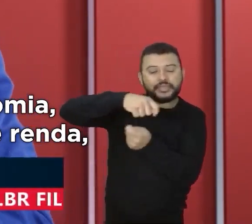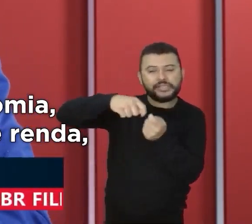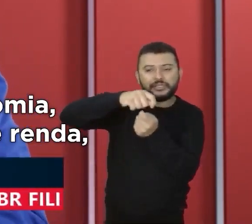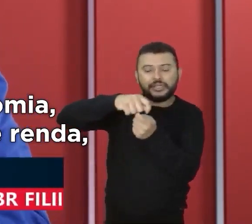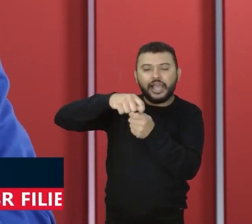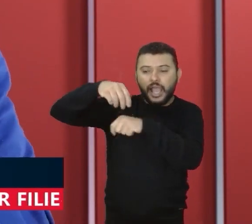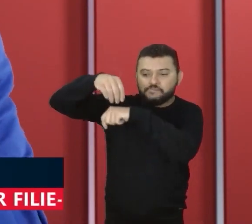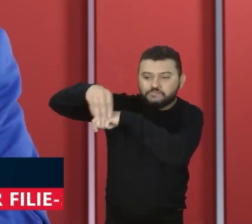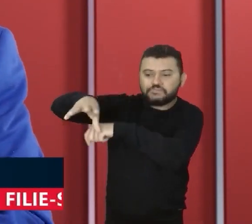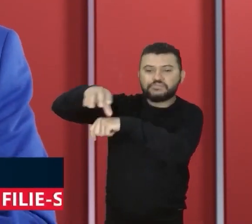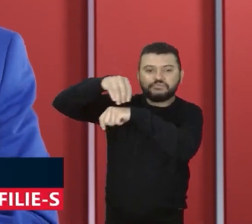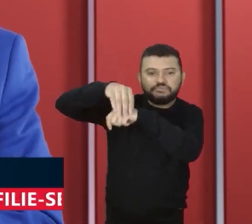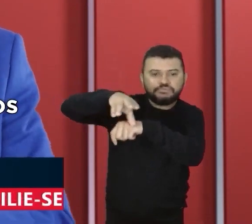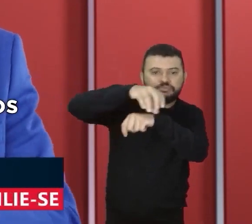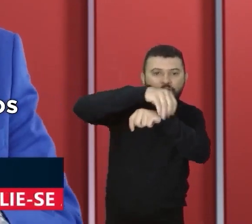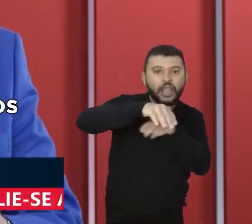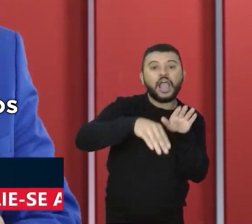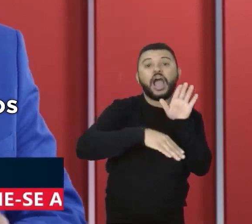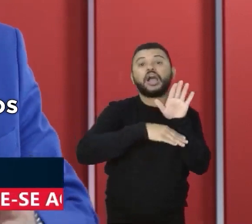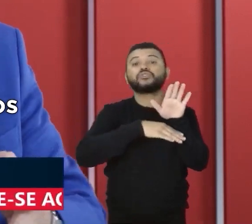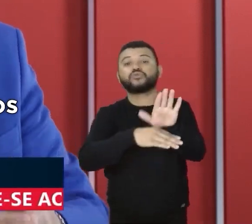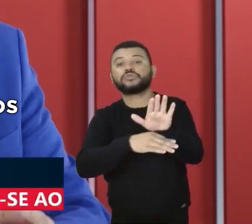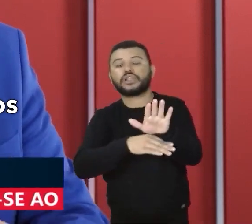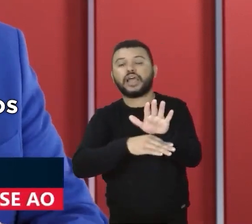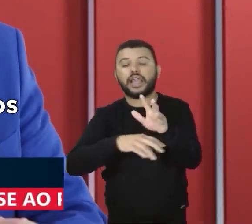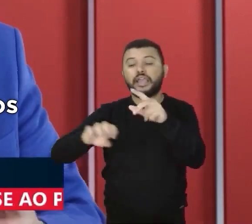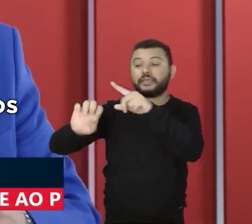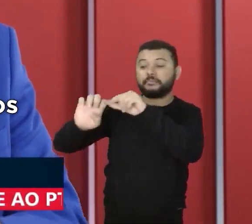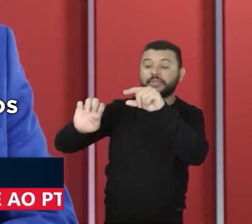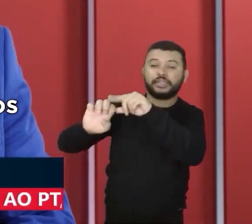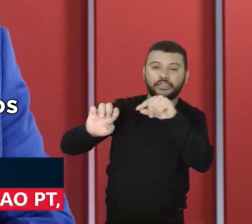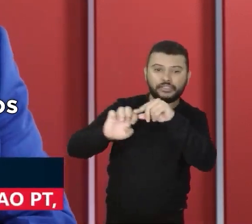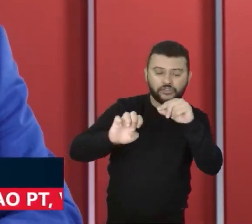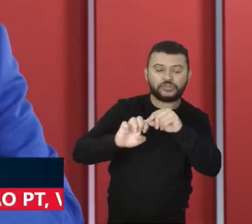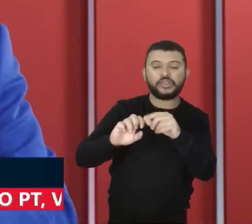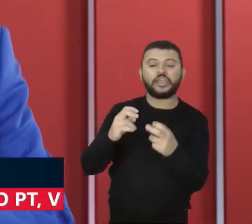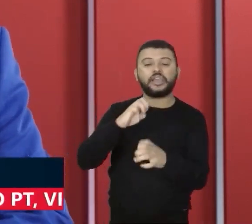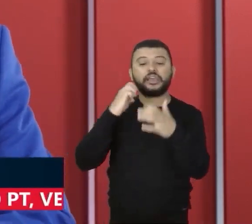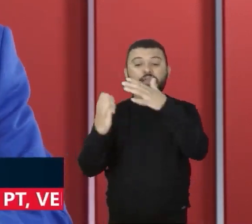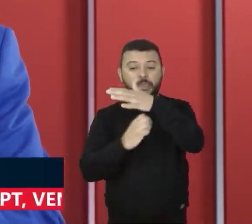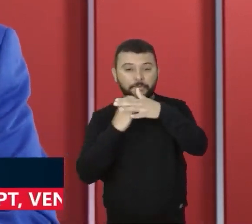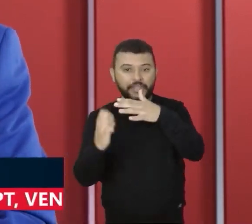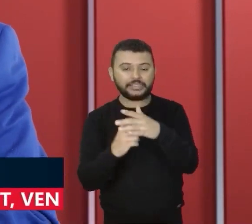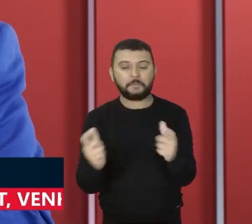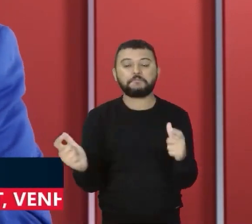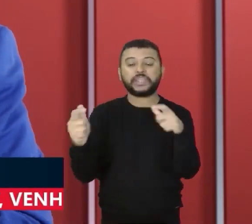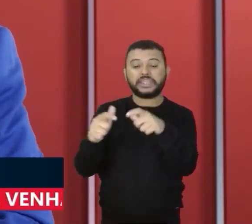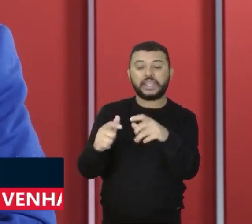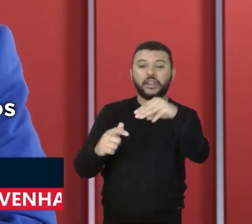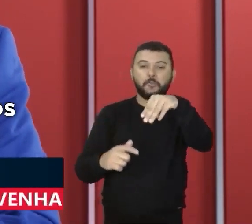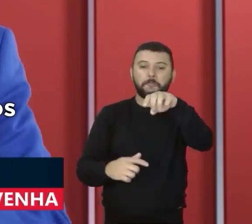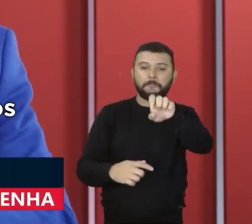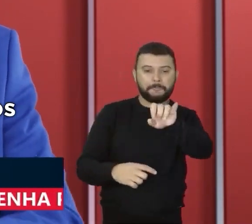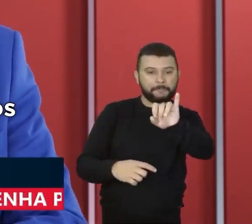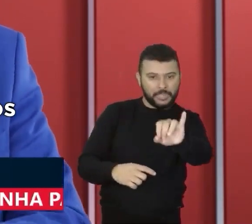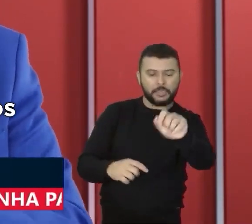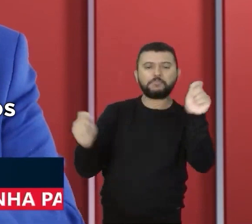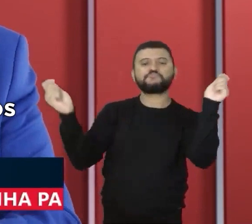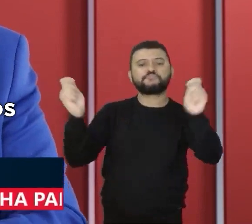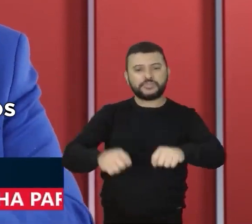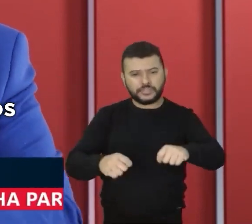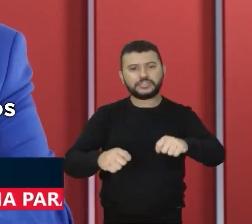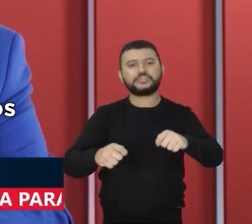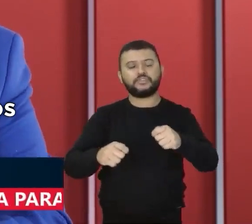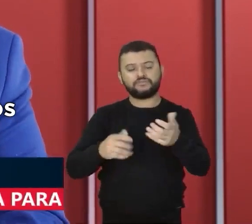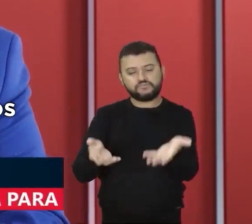distribuição de renda, que são os MEIs, que são os micros e pequenos empreendedores, possam também estarem